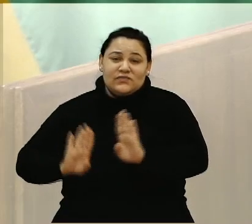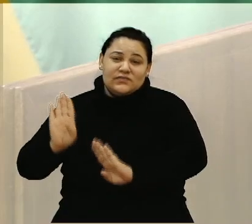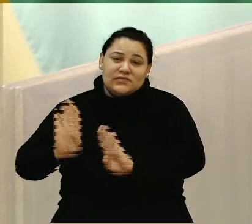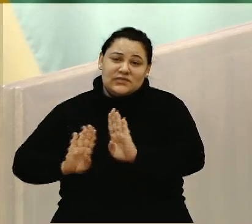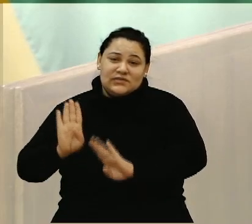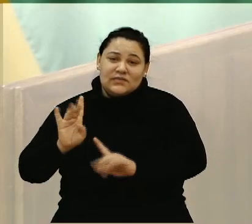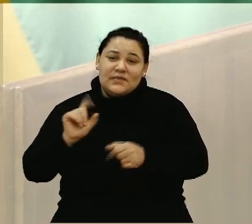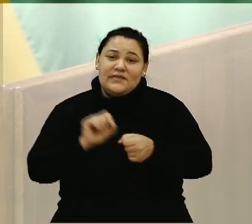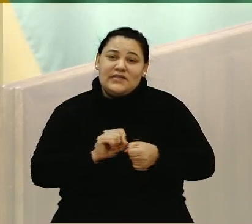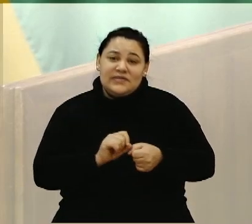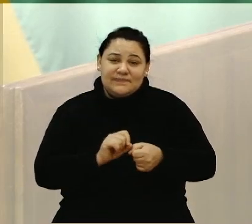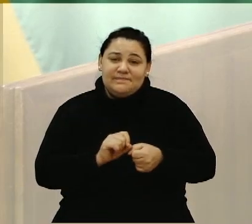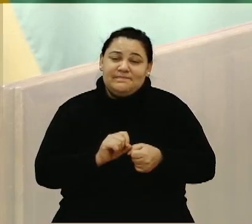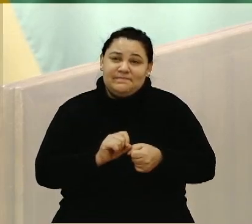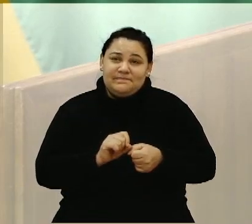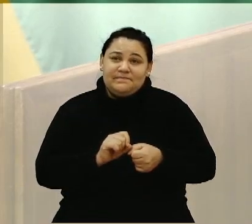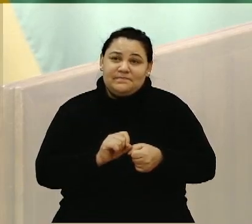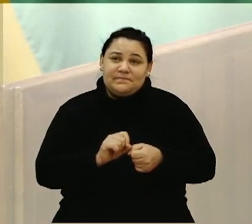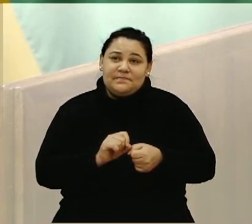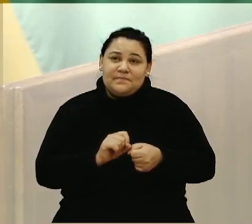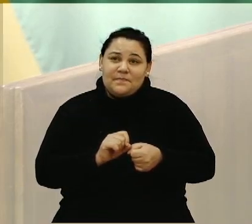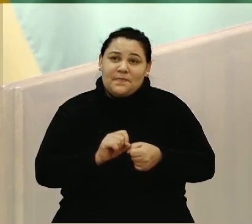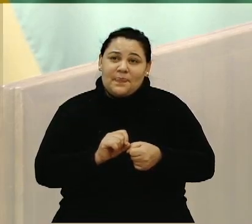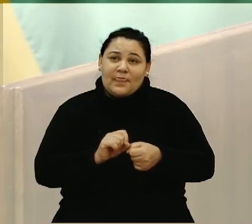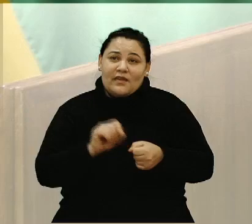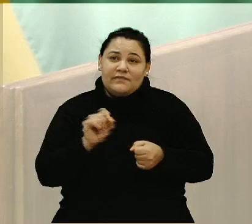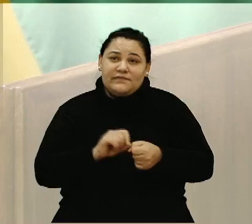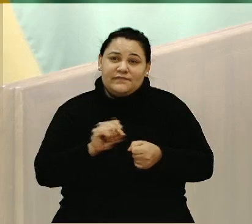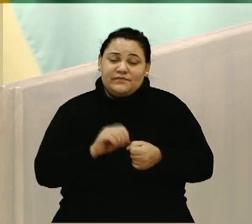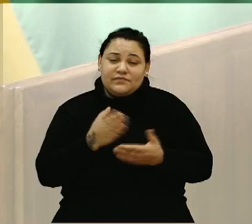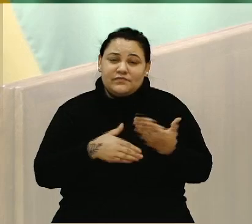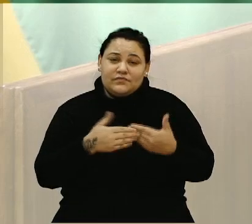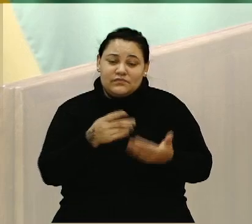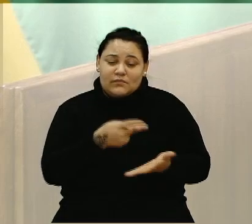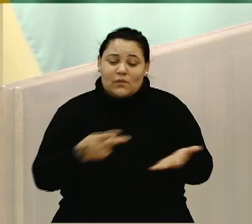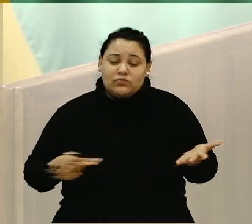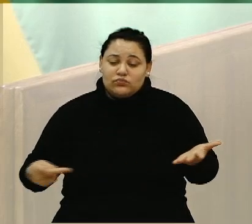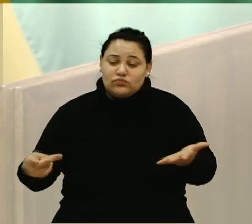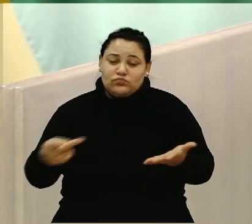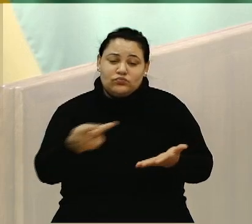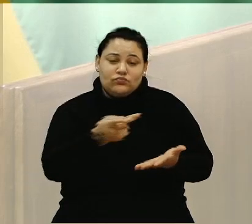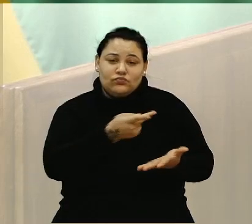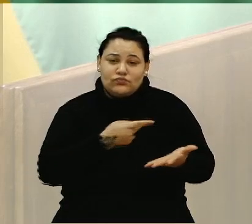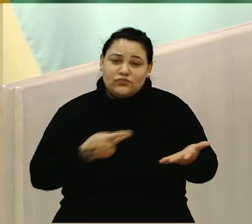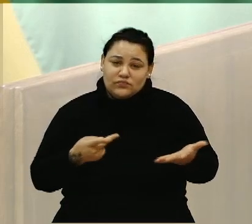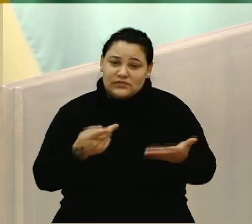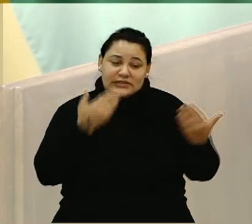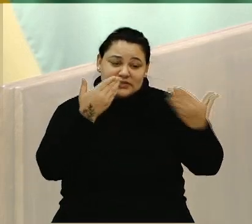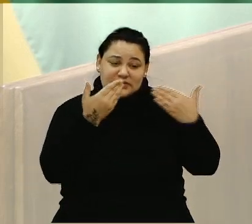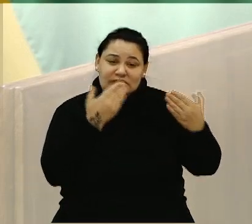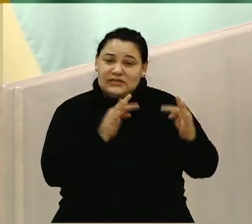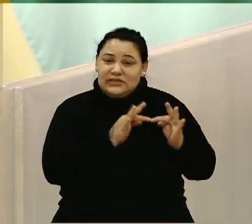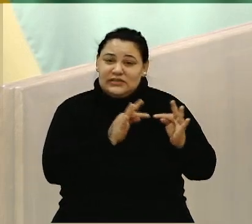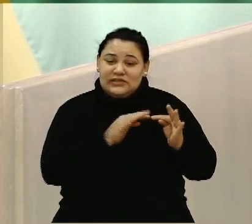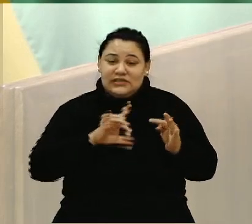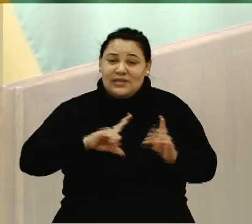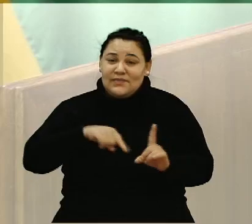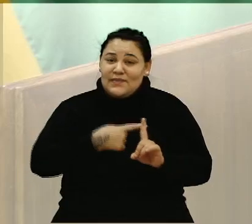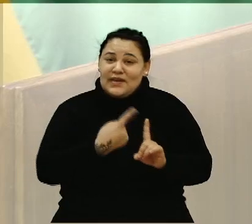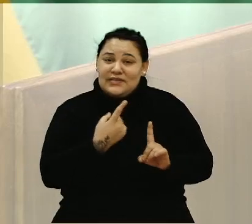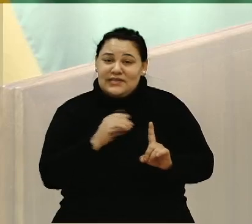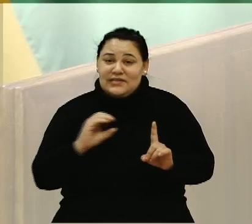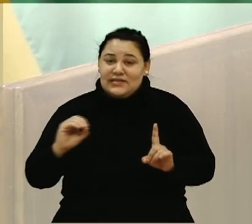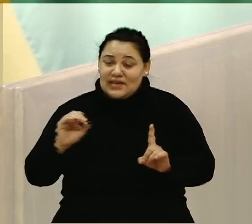licitadas para fazer a topografia e a questão dos laudos. Nós temos mais 100 áreas que